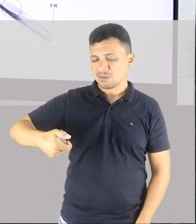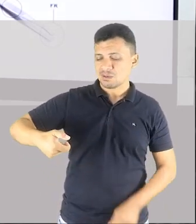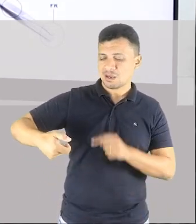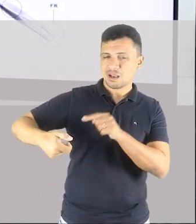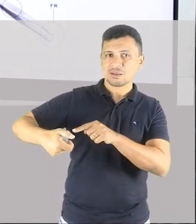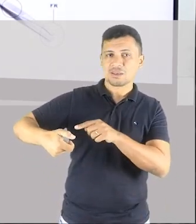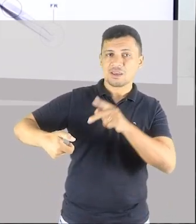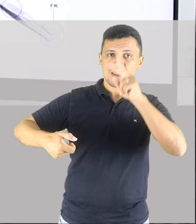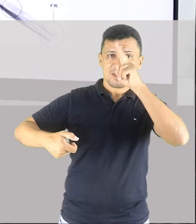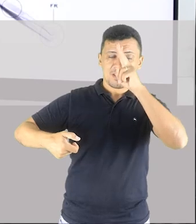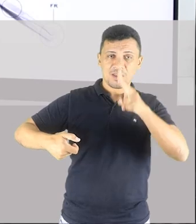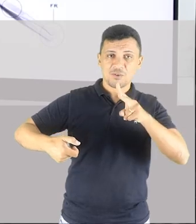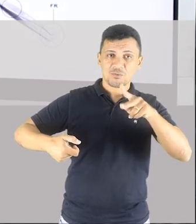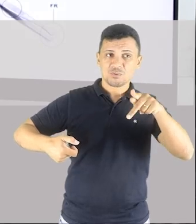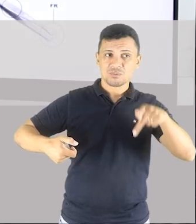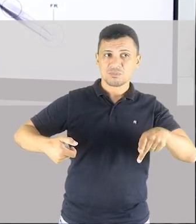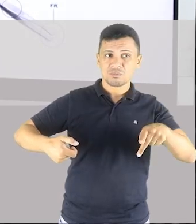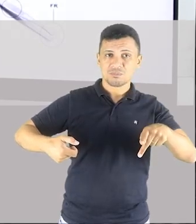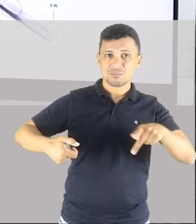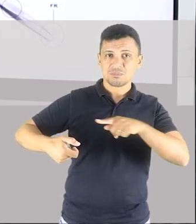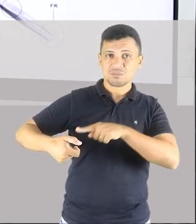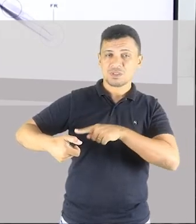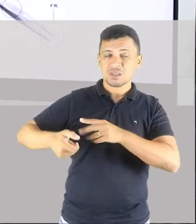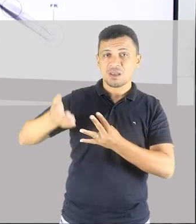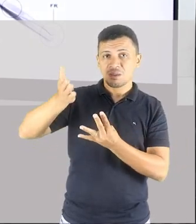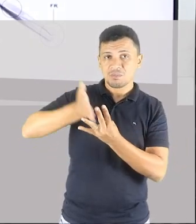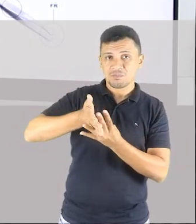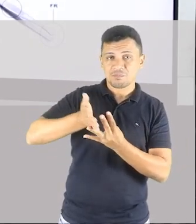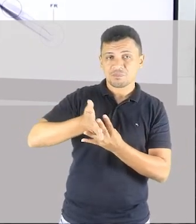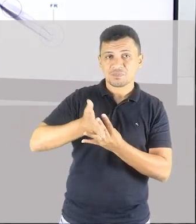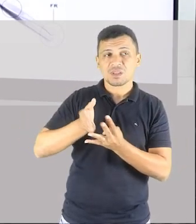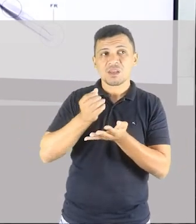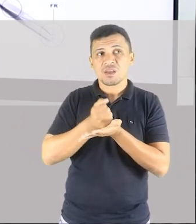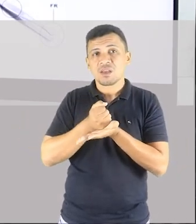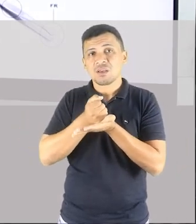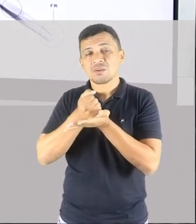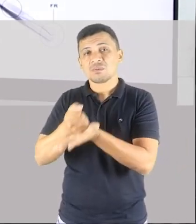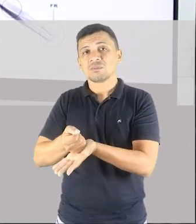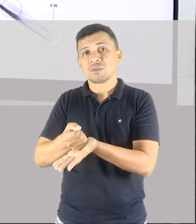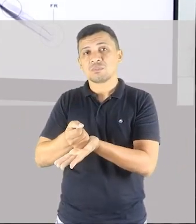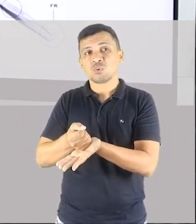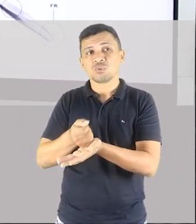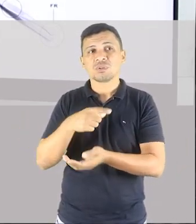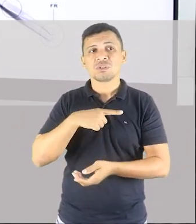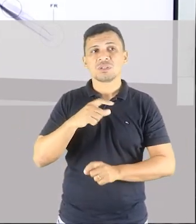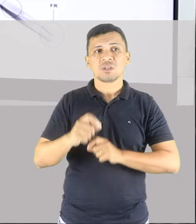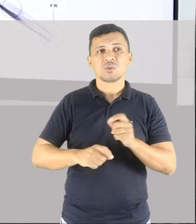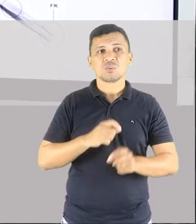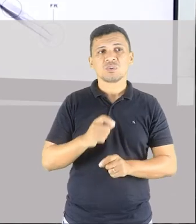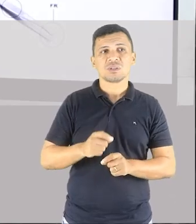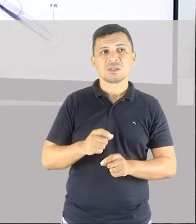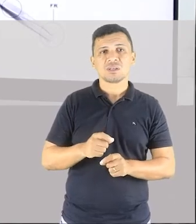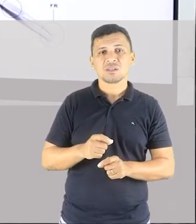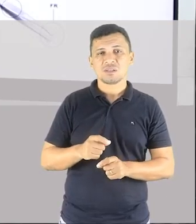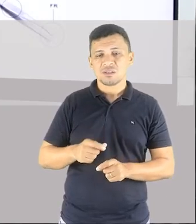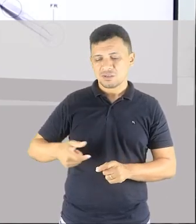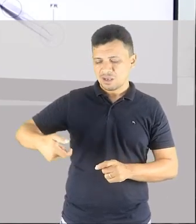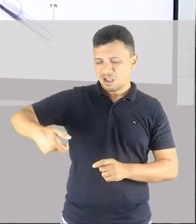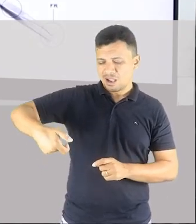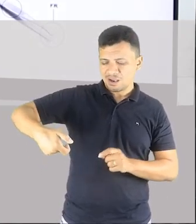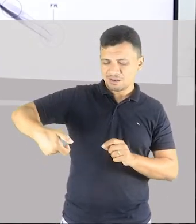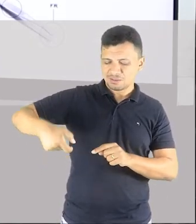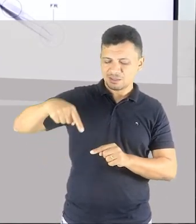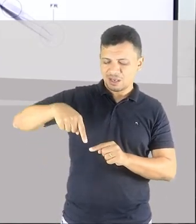a unha, que está bem no meio. E o apoio é outra extremidade onde aquela pecinha vai girar em torno